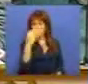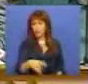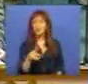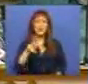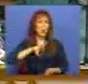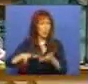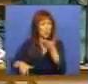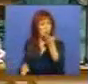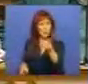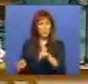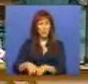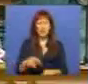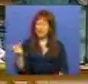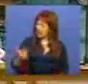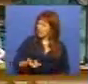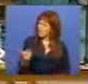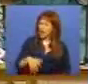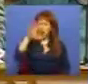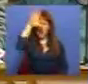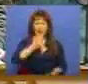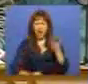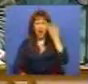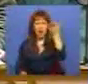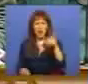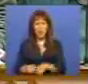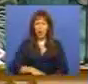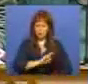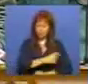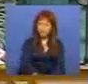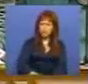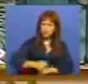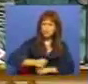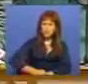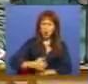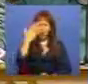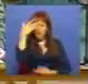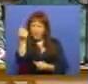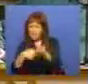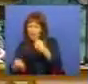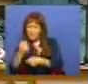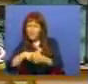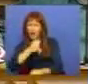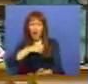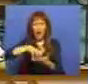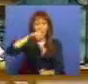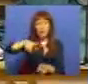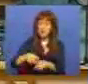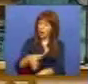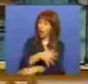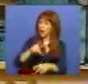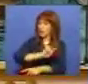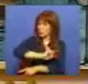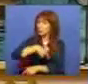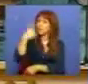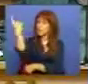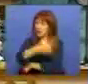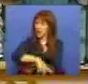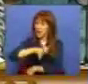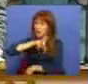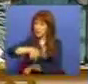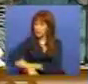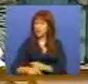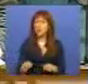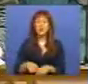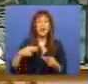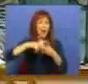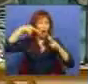em Portugal, a fraqueza do Estado é a força da especulação imobiliária, que é um dos grandes poderes que manda no país.